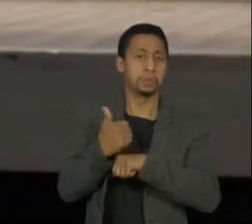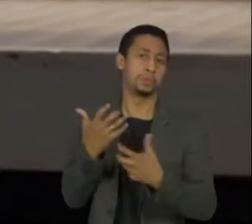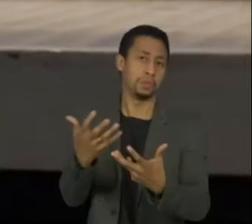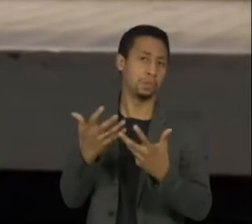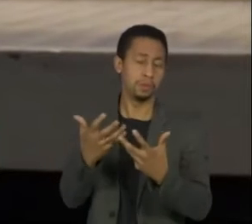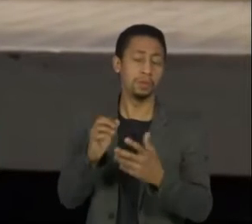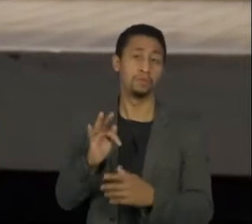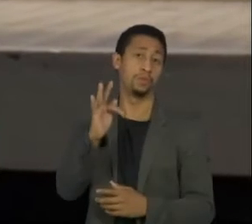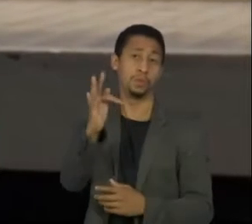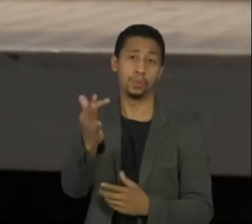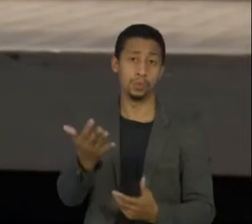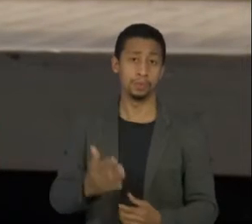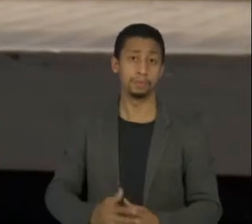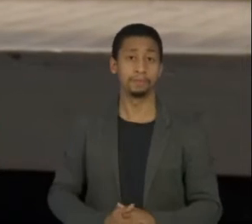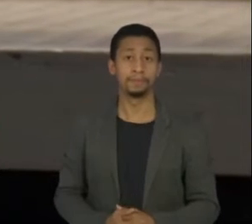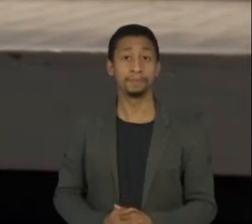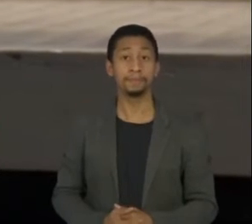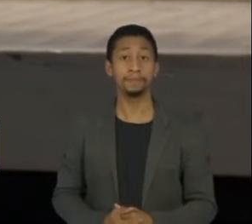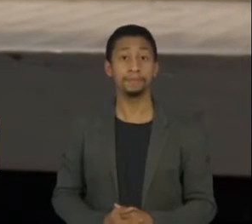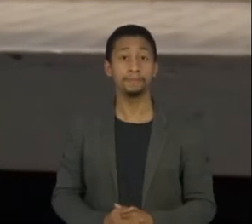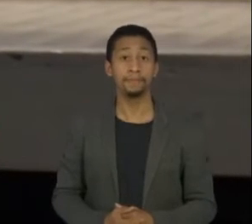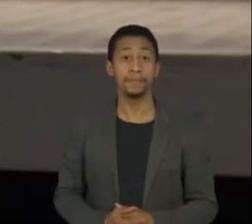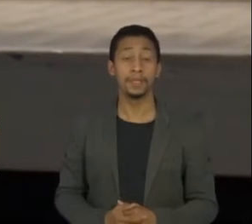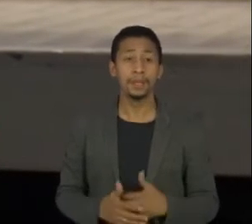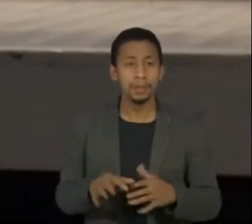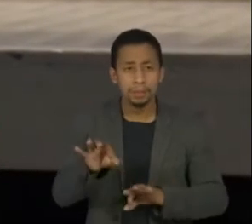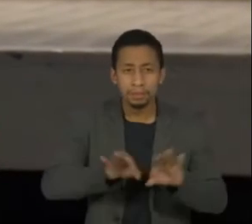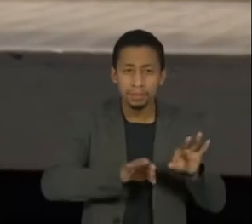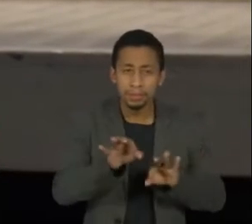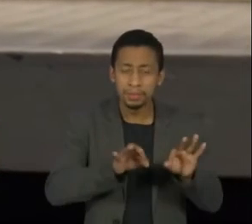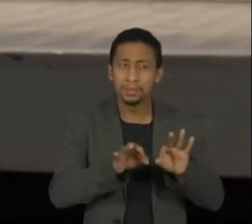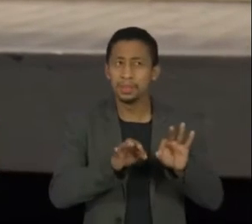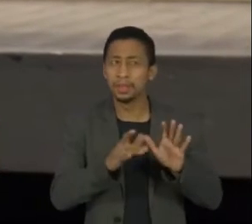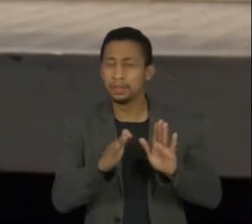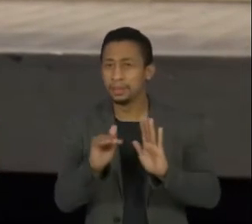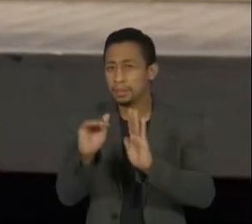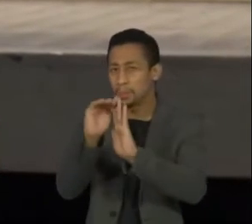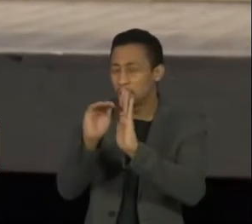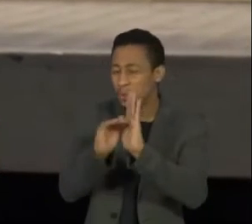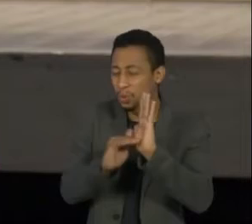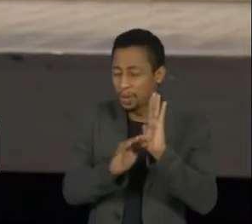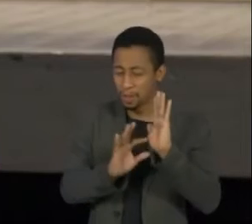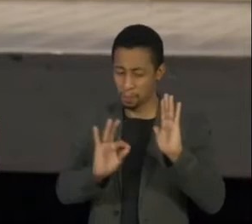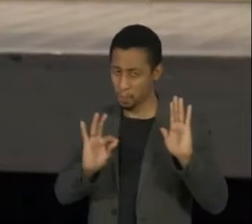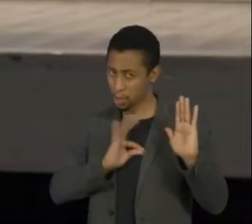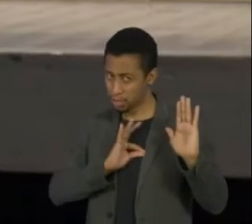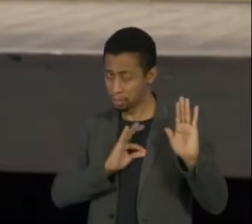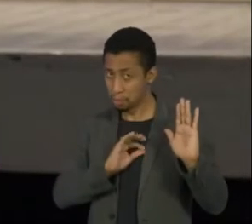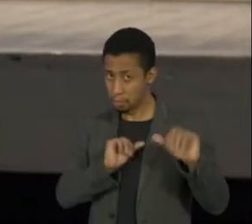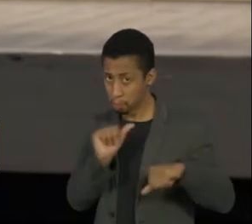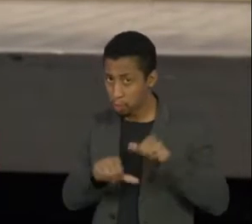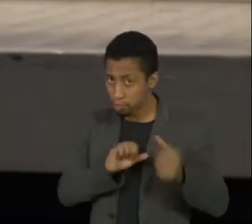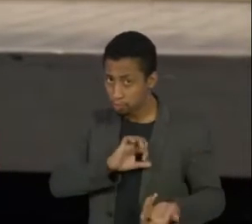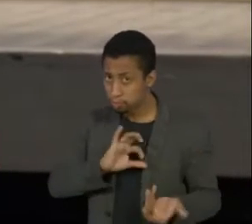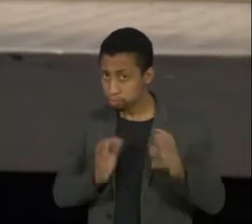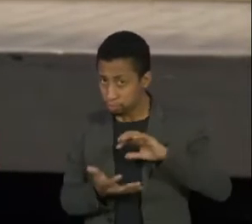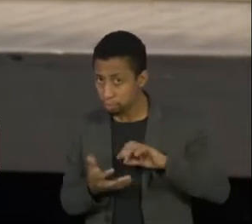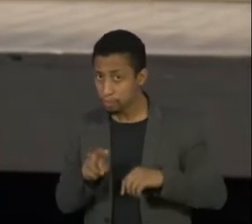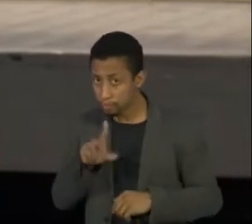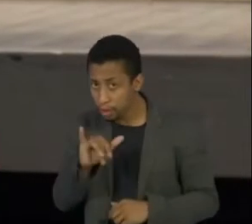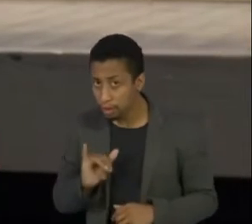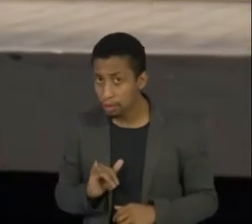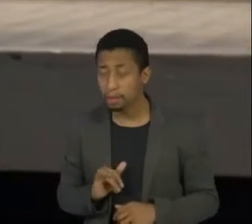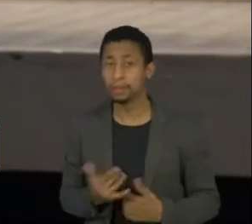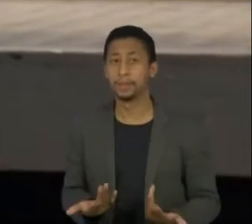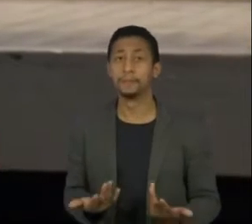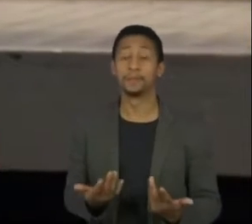almejam. Uma das ações prevê mudança nos protocolos policiais. O que é proposto? Nós queremos que,